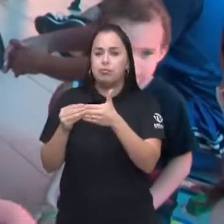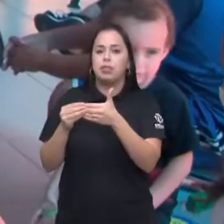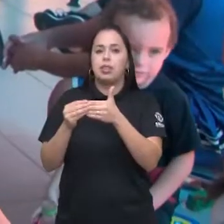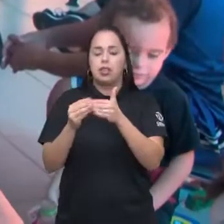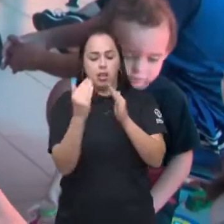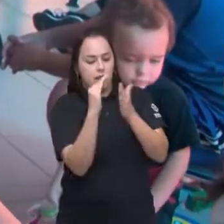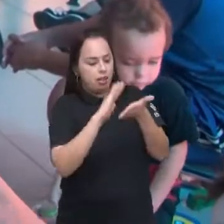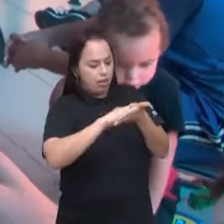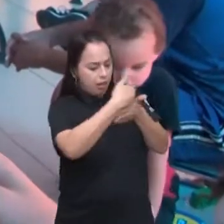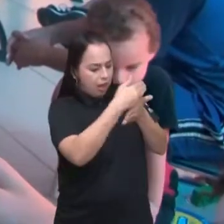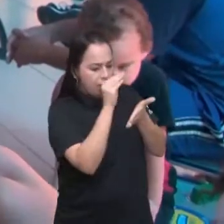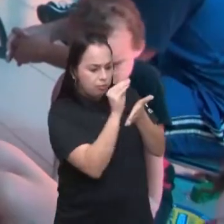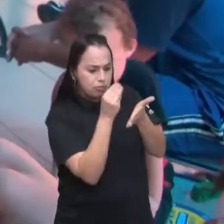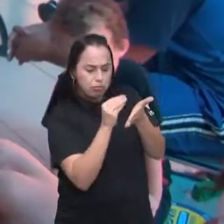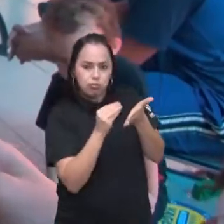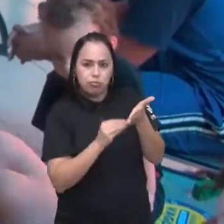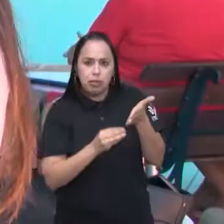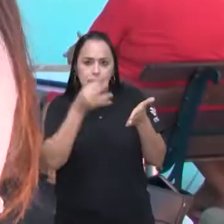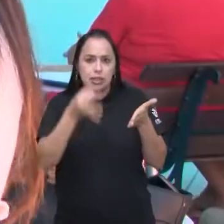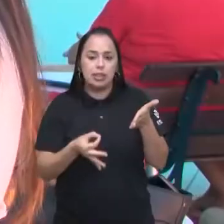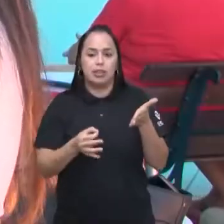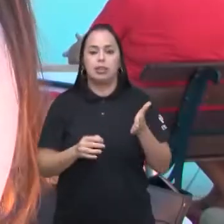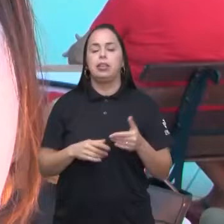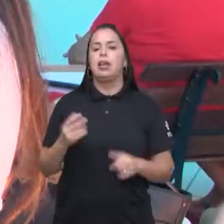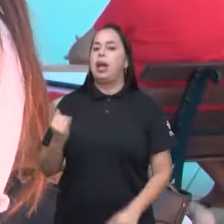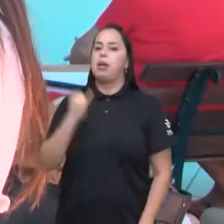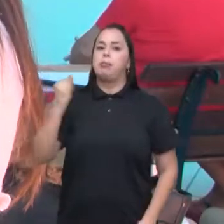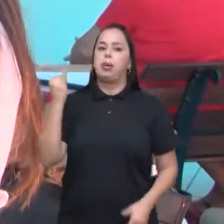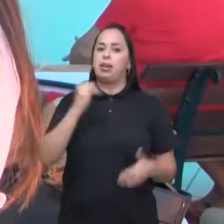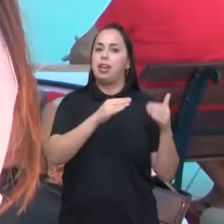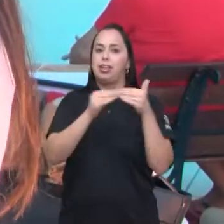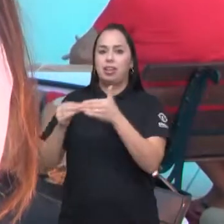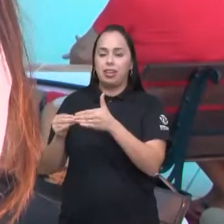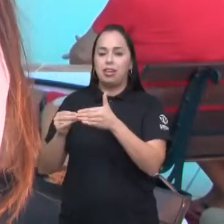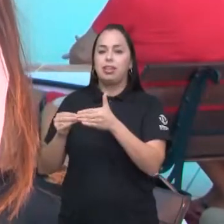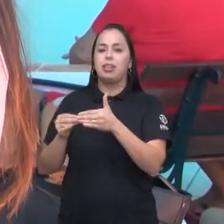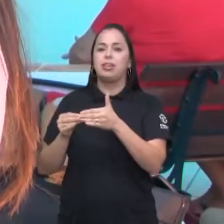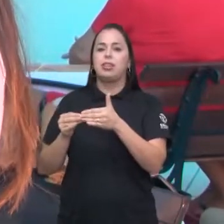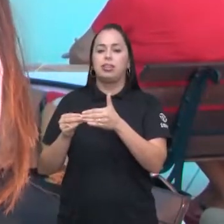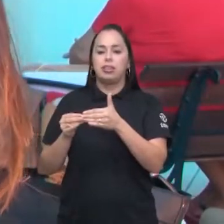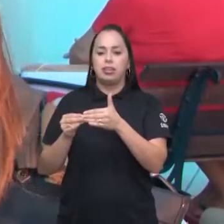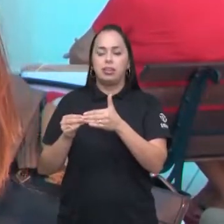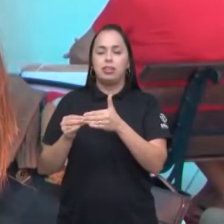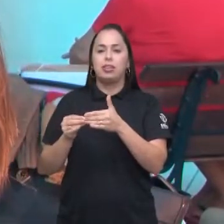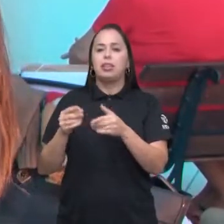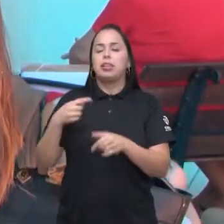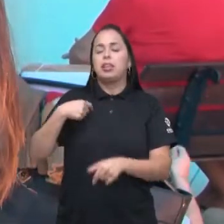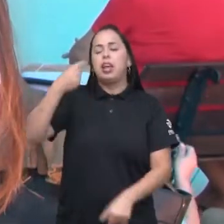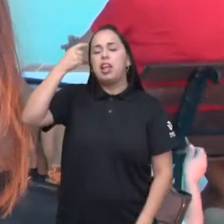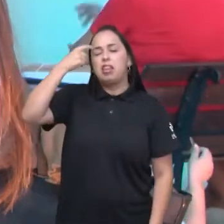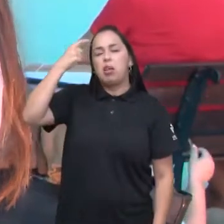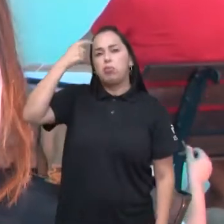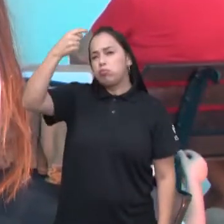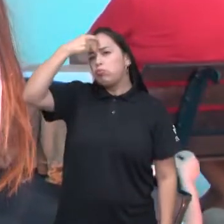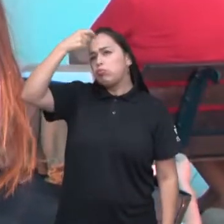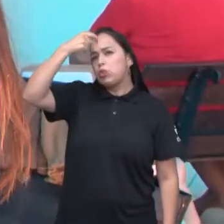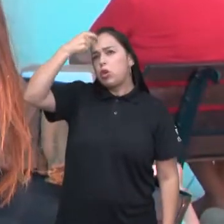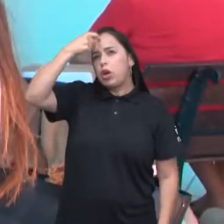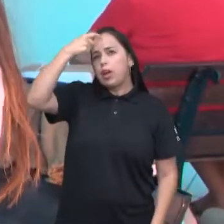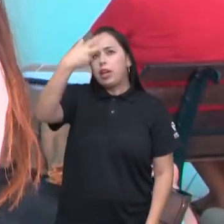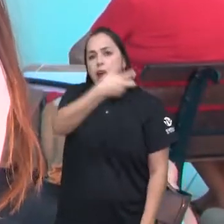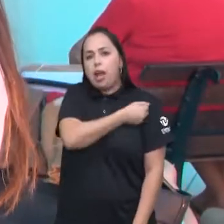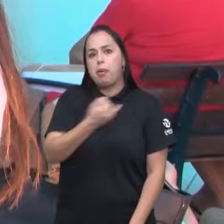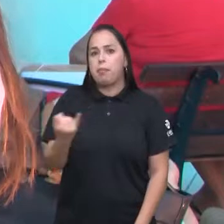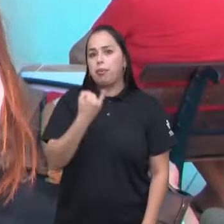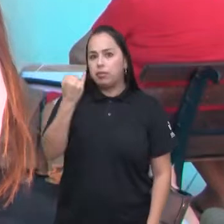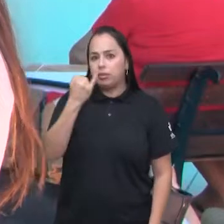de acompanhar manter a carteirinha dele um dia muito importante trazer as crianças né os pais manterem essa consciência de